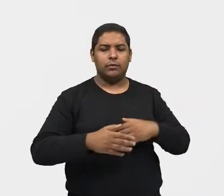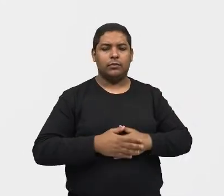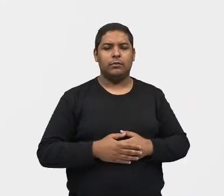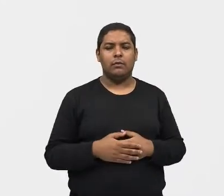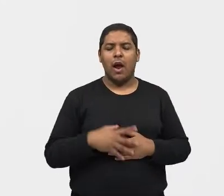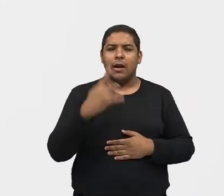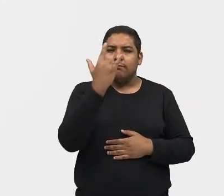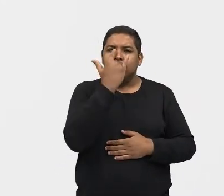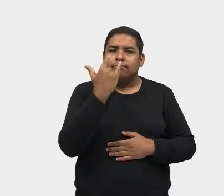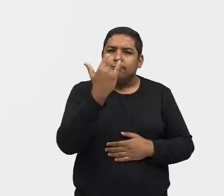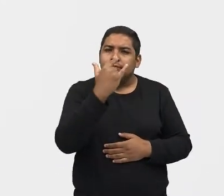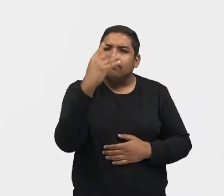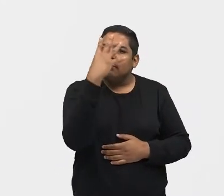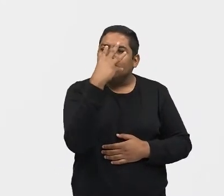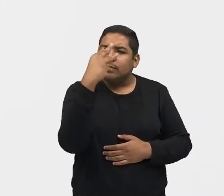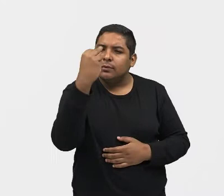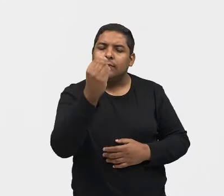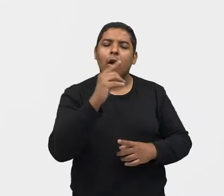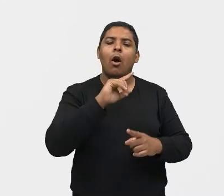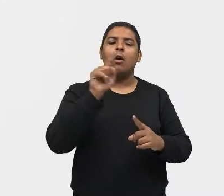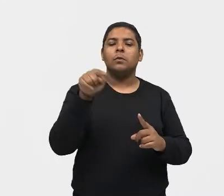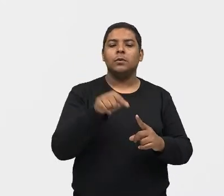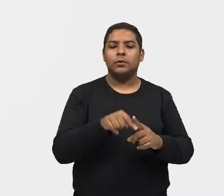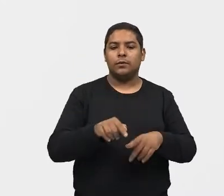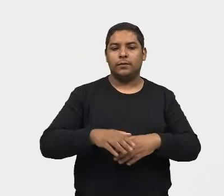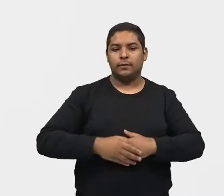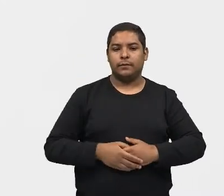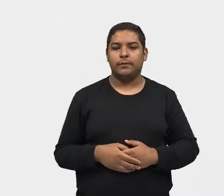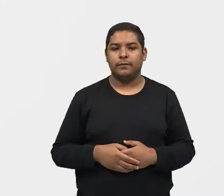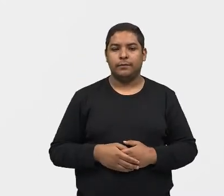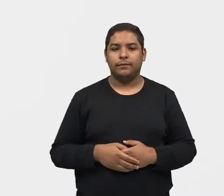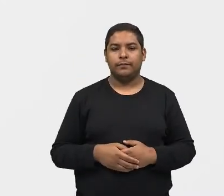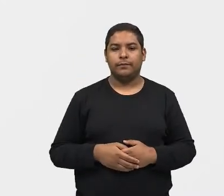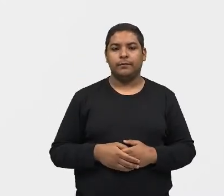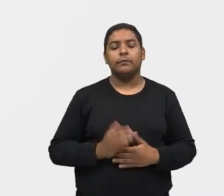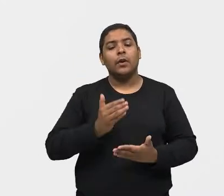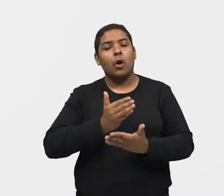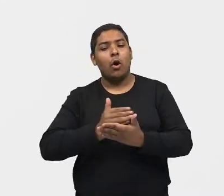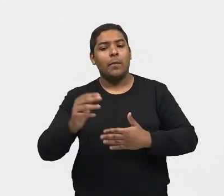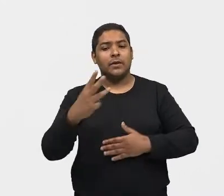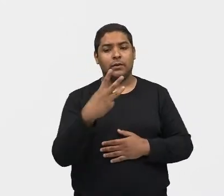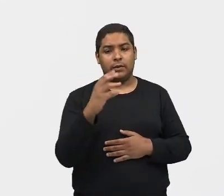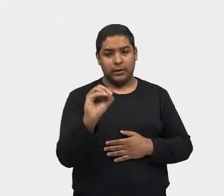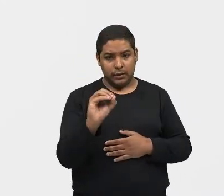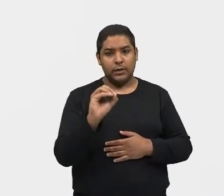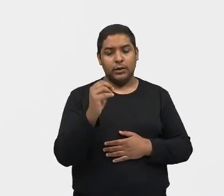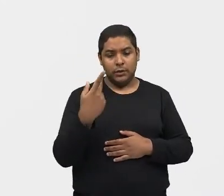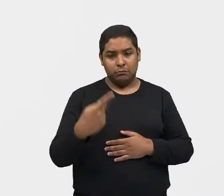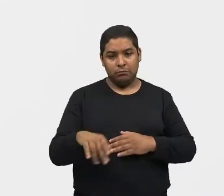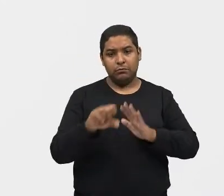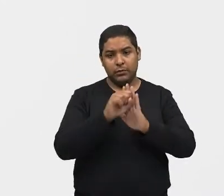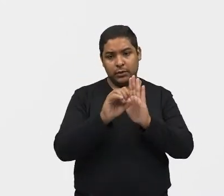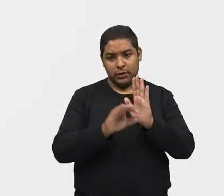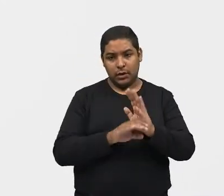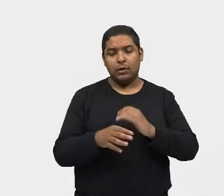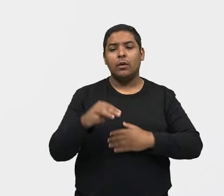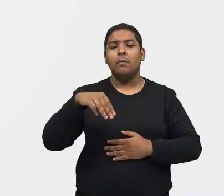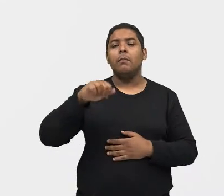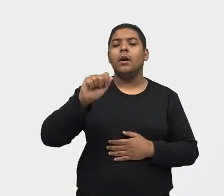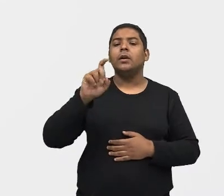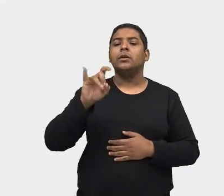muito sensual. Continuando. Na década de 30 desse século, né, o machixe